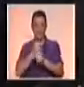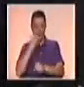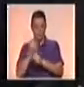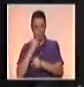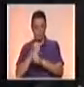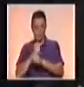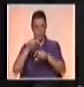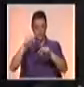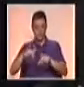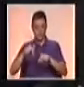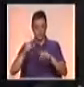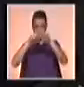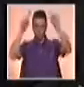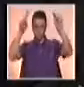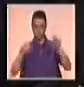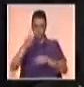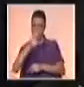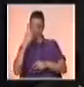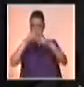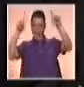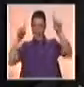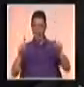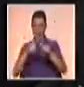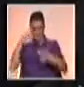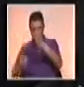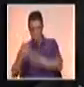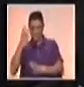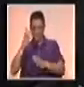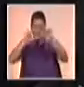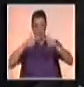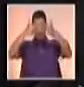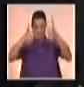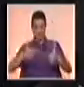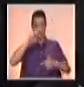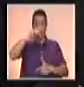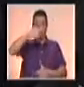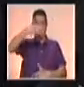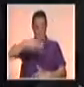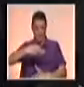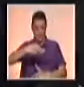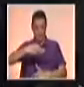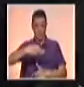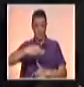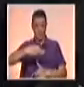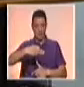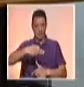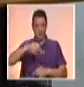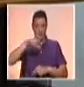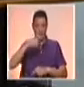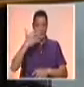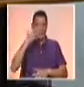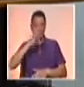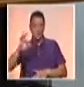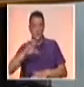do duplo ecrã foi uma funcionalidade criada para o site da RTP, na tentativa